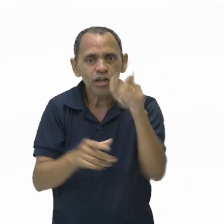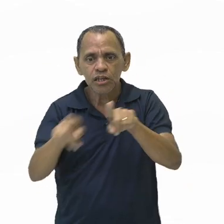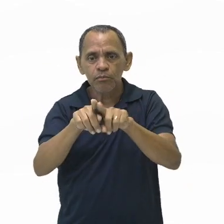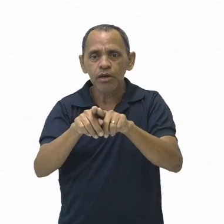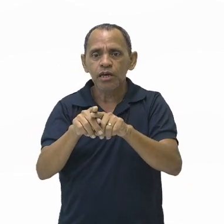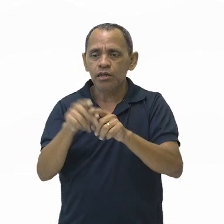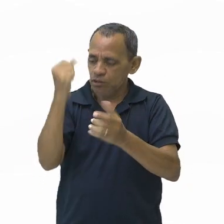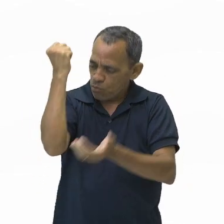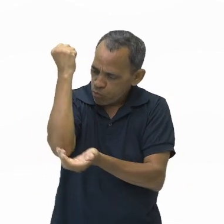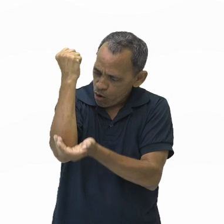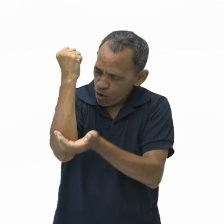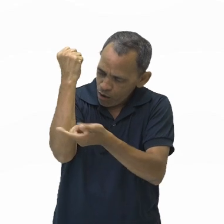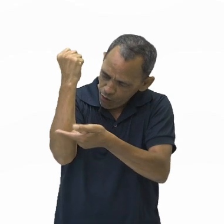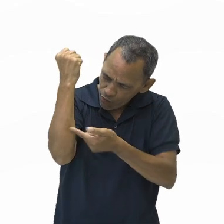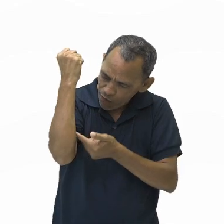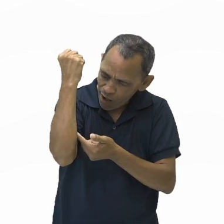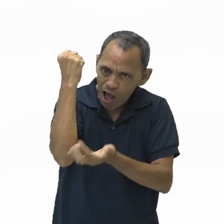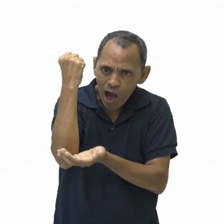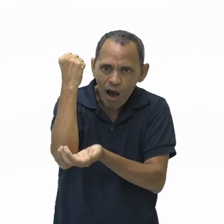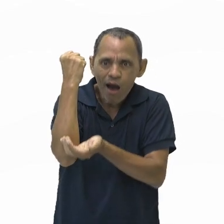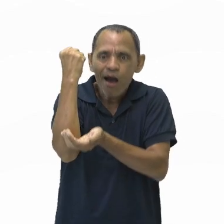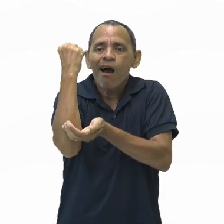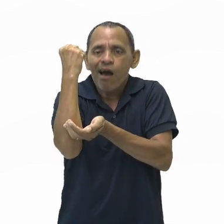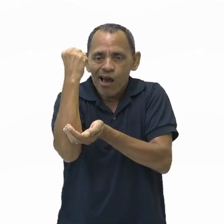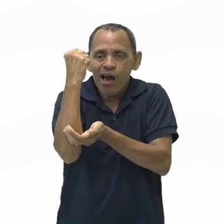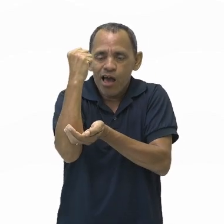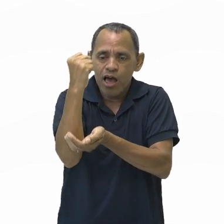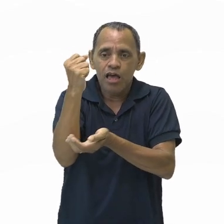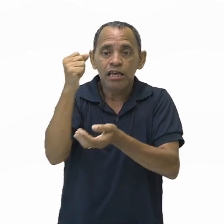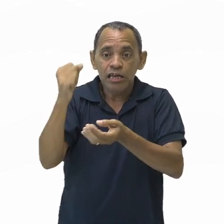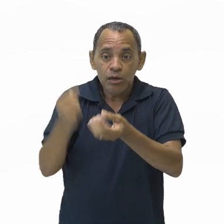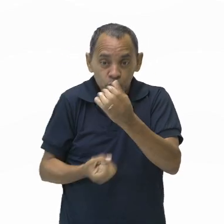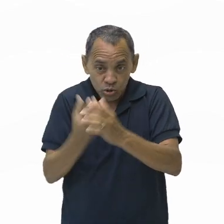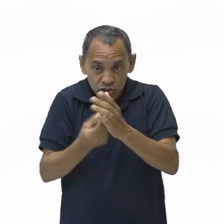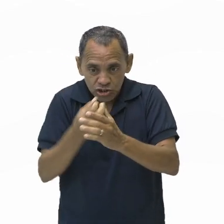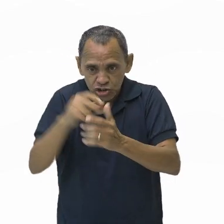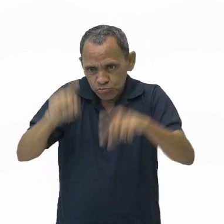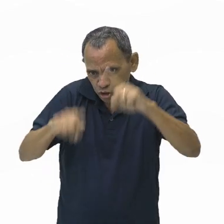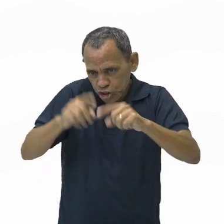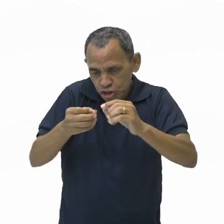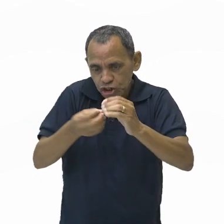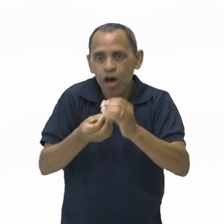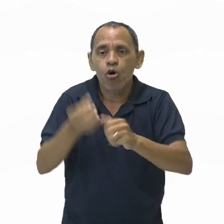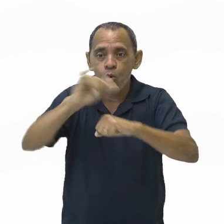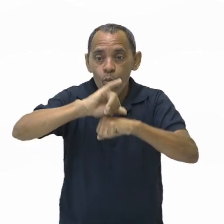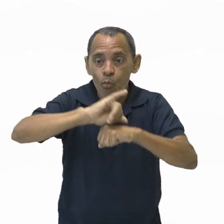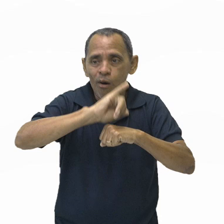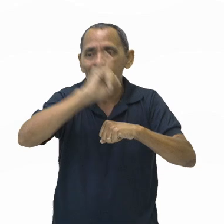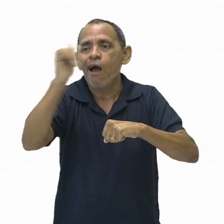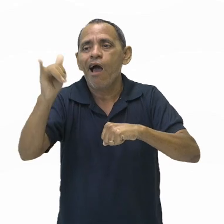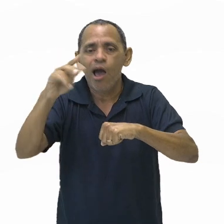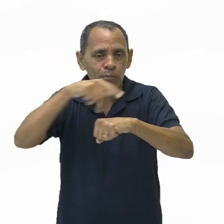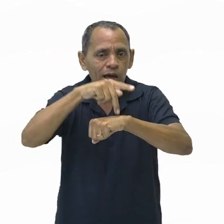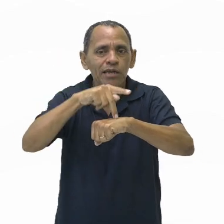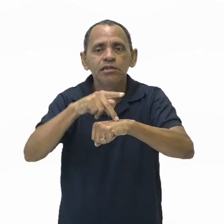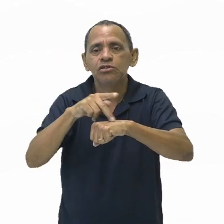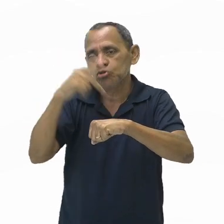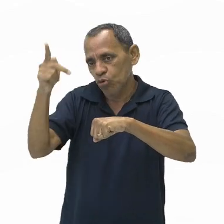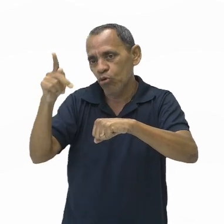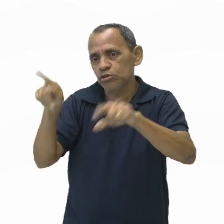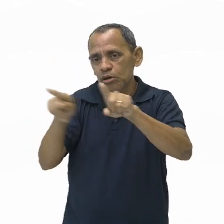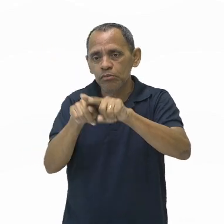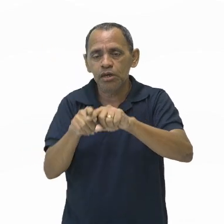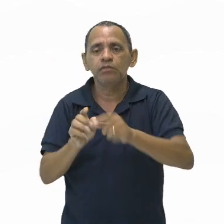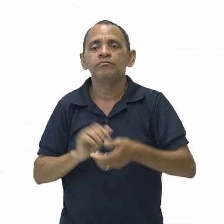para fora. Então, isso acabou gerando riquezas para as pessoas que trabalhavam com isso, né, que manipulavam essa